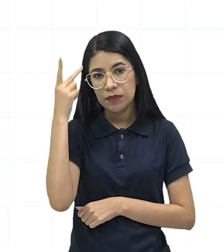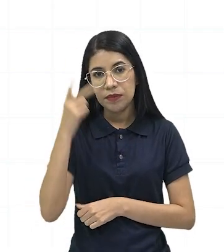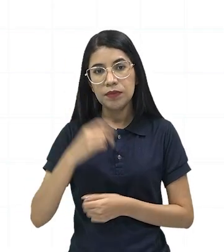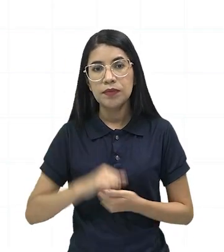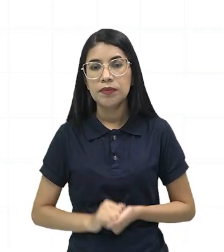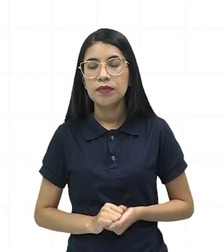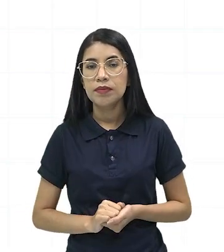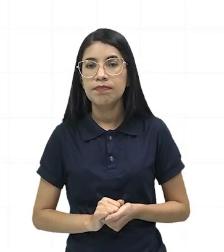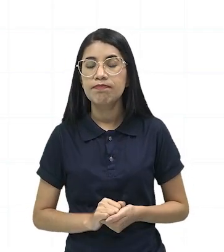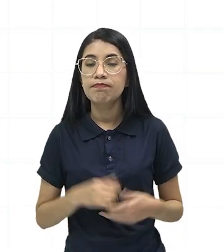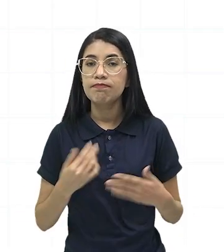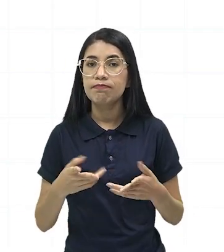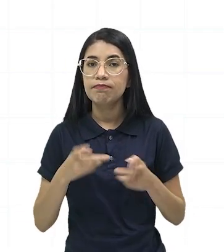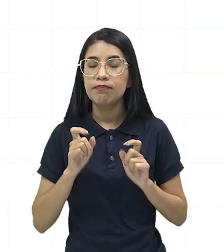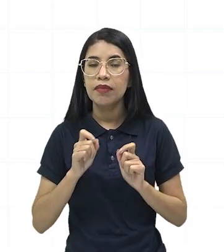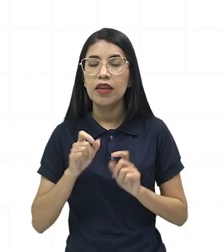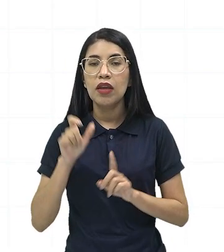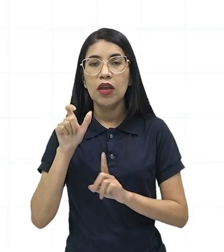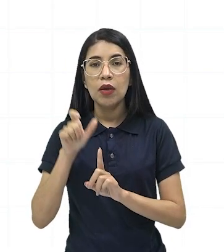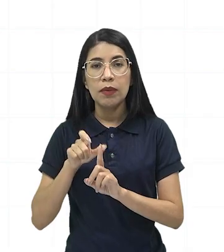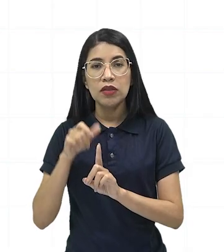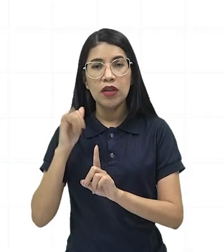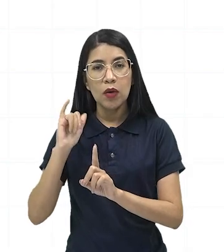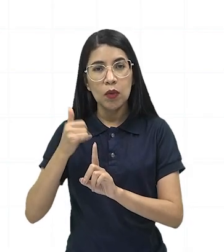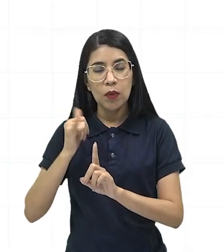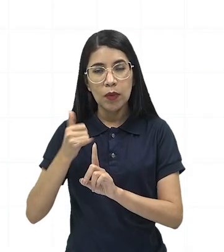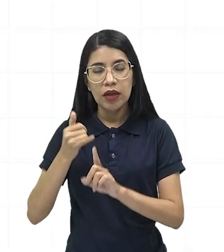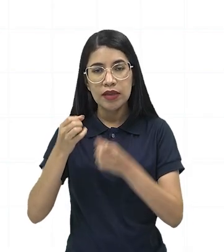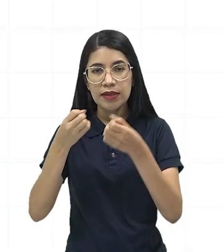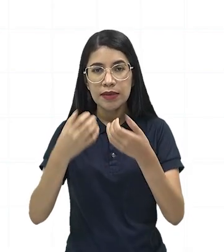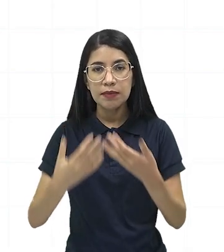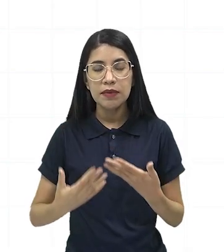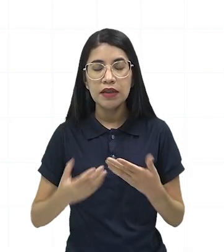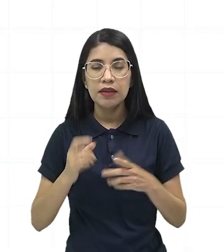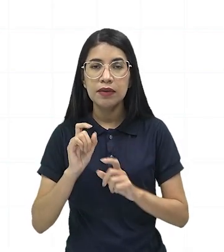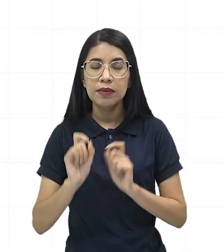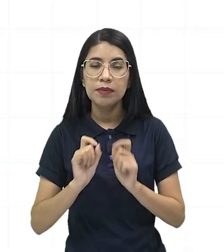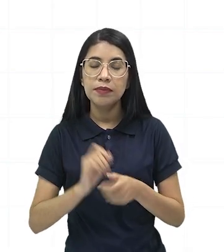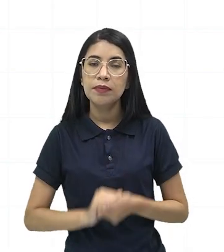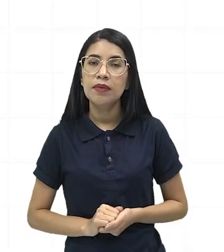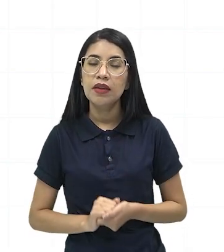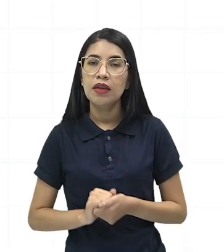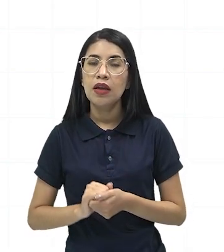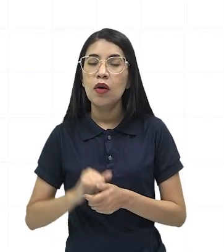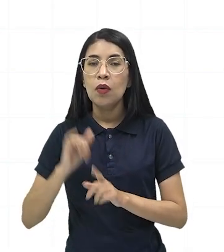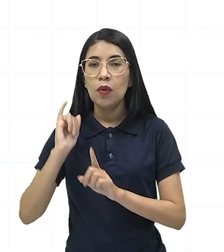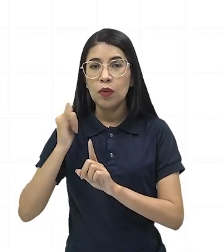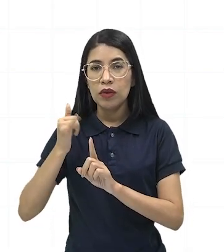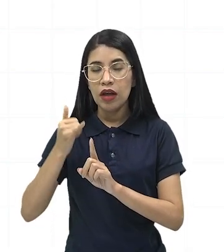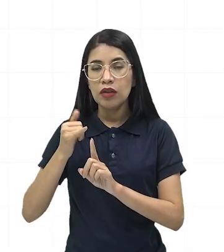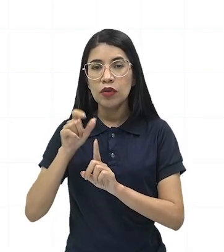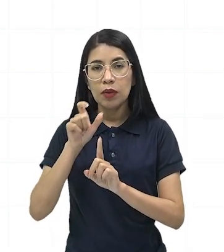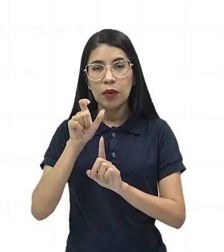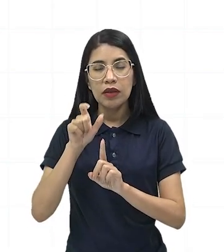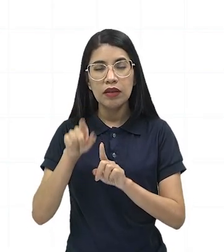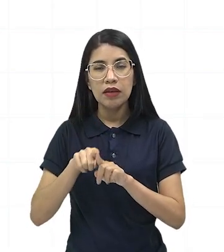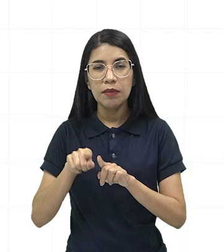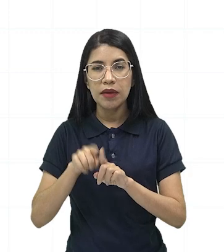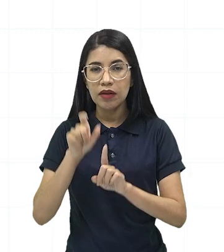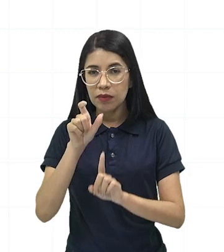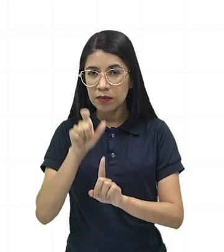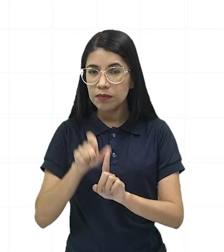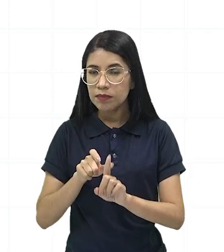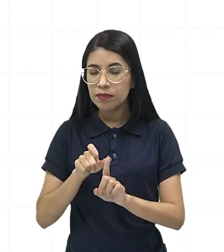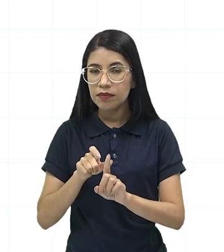Então, observe que o narrador em primeira pessoa ele vai tratar o quê? Ele vai ser o quê? O narrador personagem. Por quê? Porque